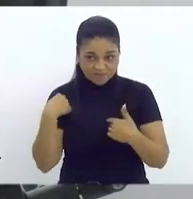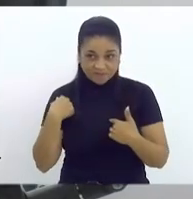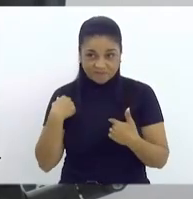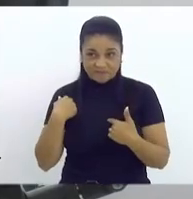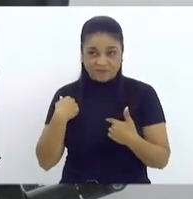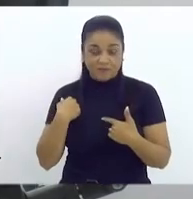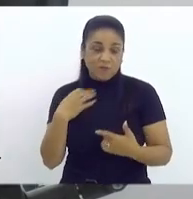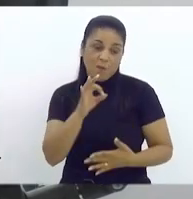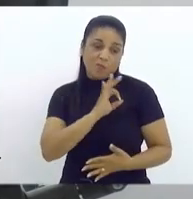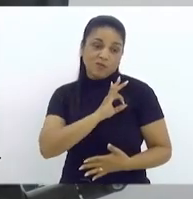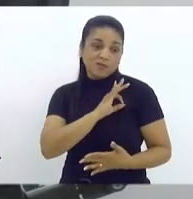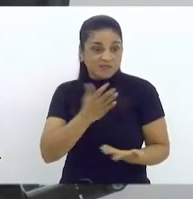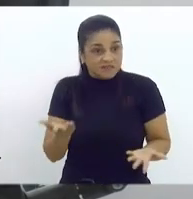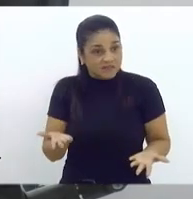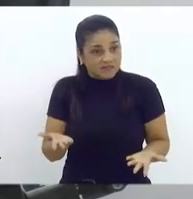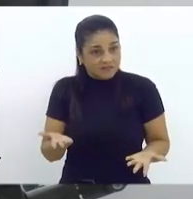exemplo.